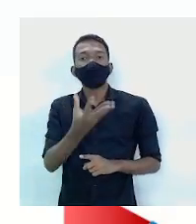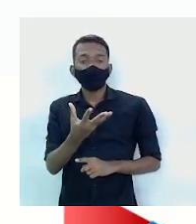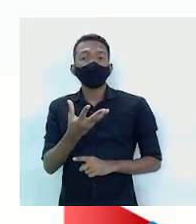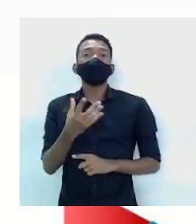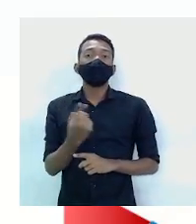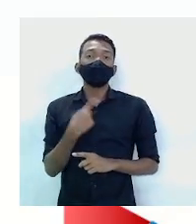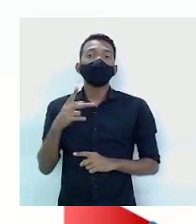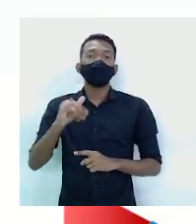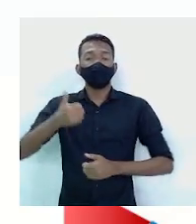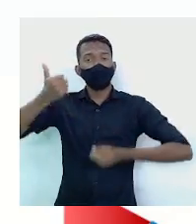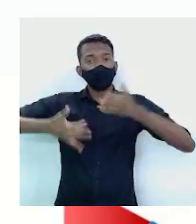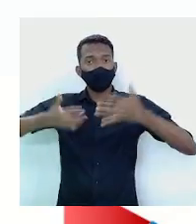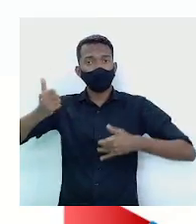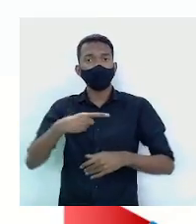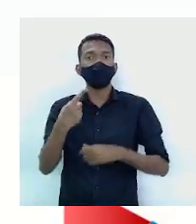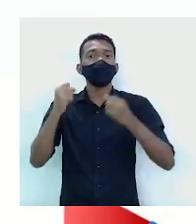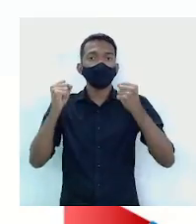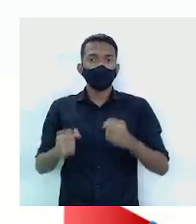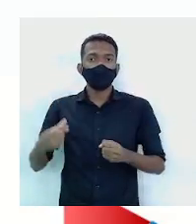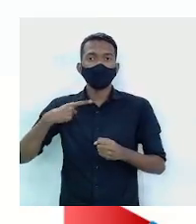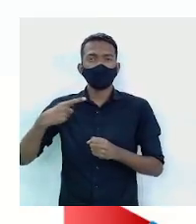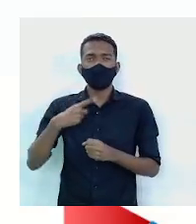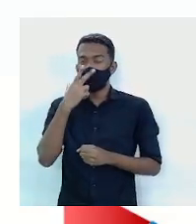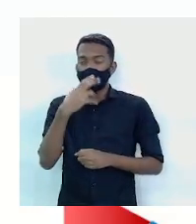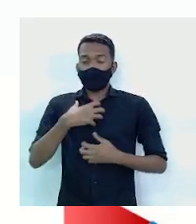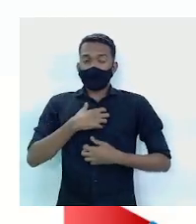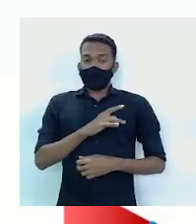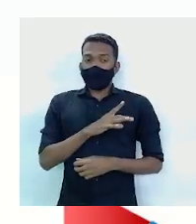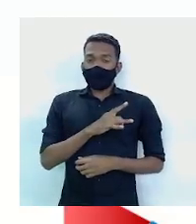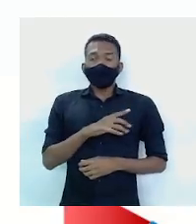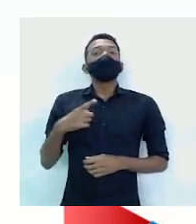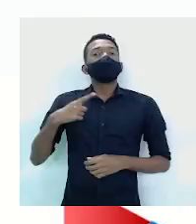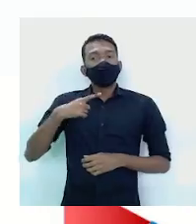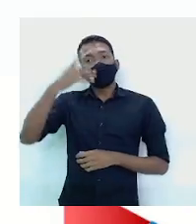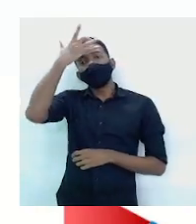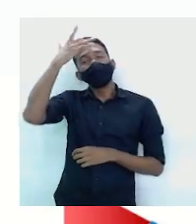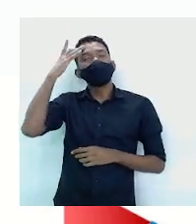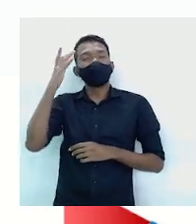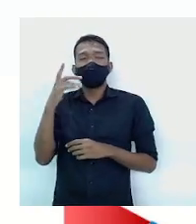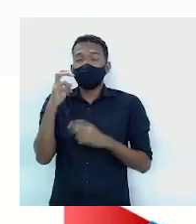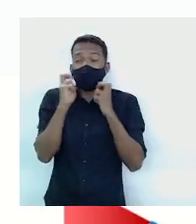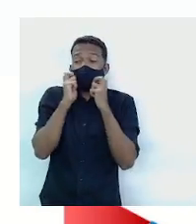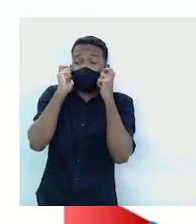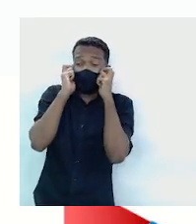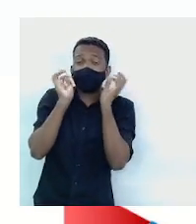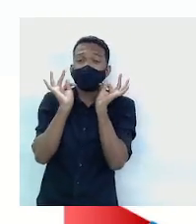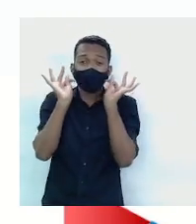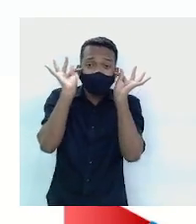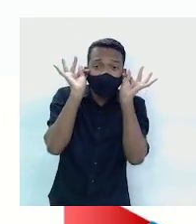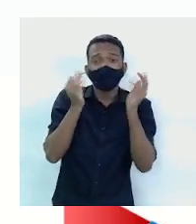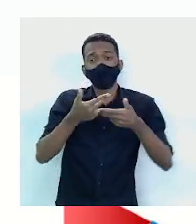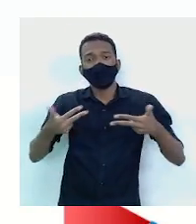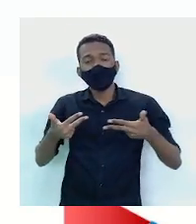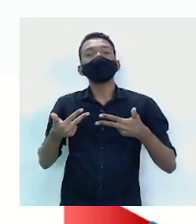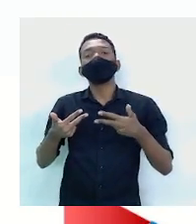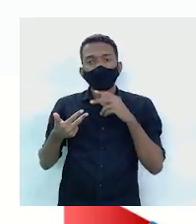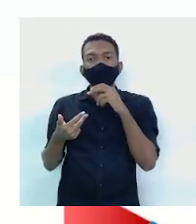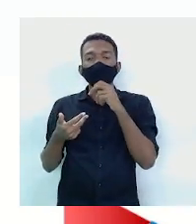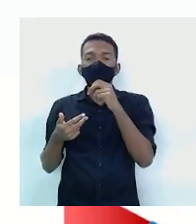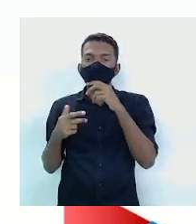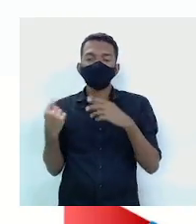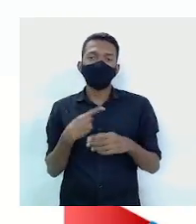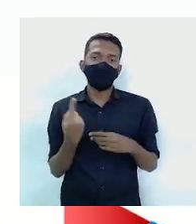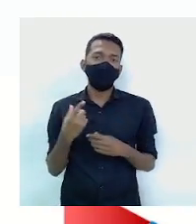gente vai falar e a gente tem um pouco de medo, né? Eu sei que tem gente que é tímida para poder falar para as outras pessoas. Então a sinopse